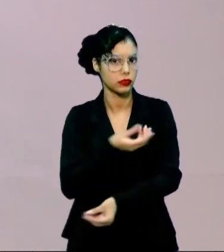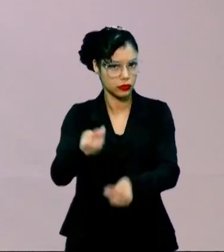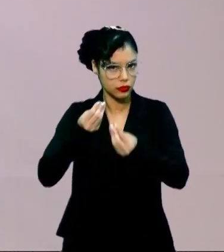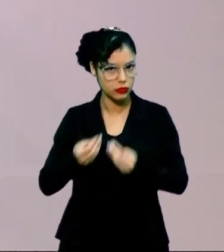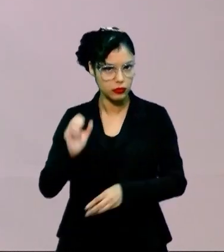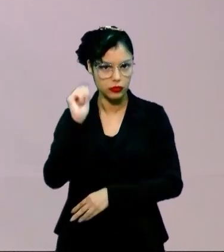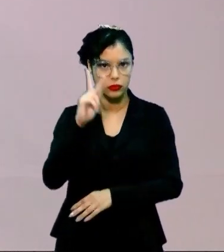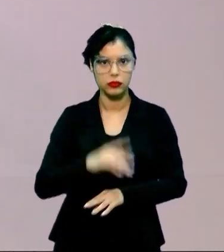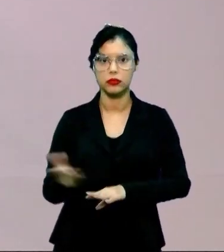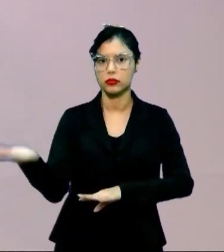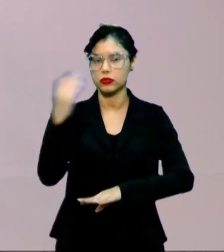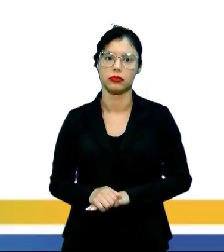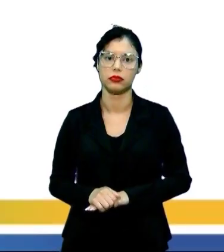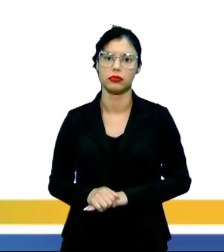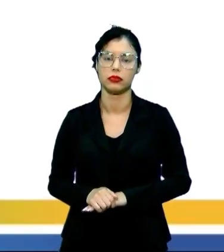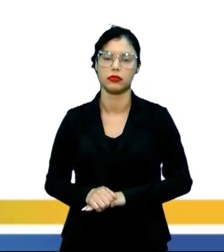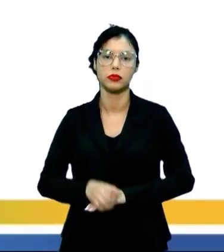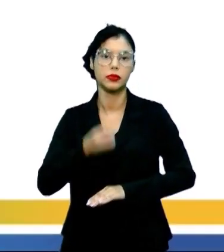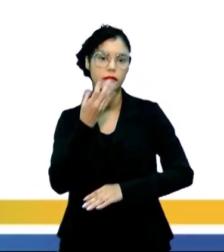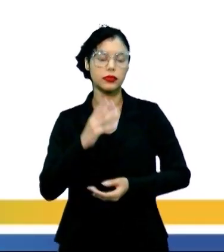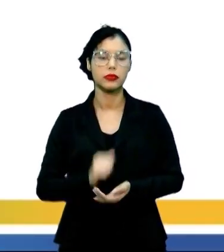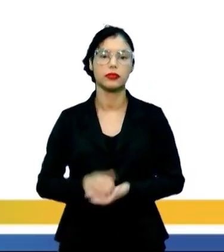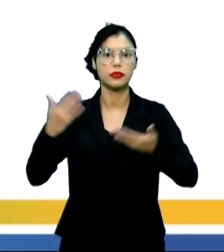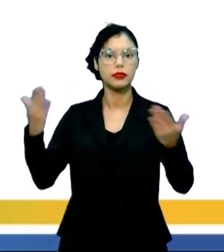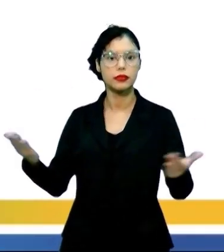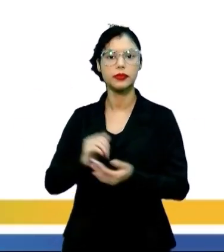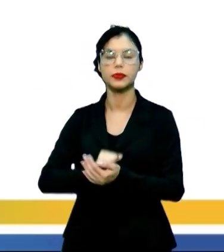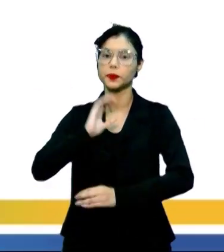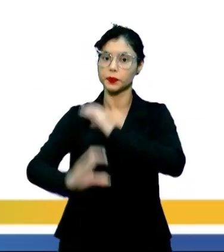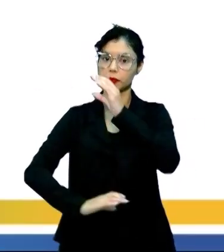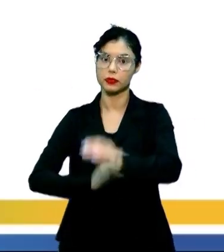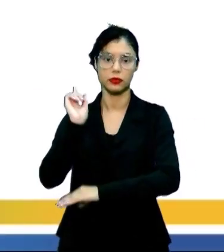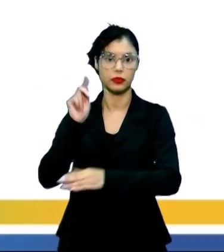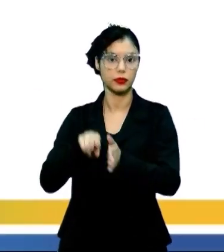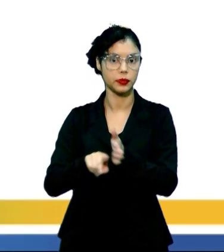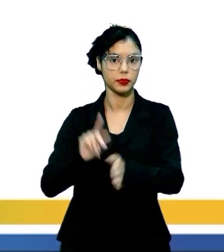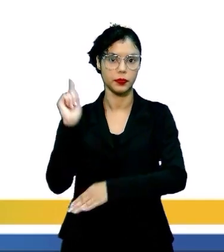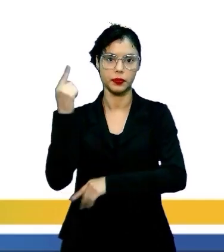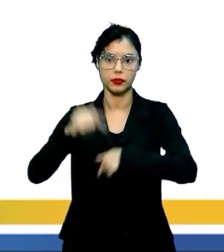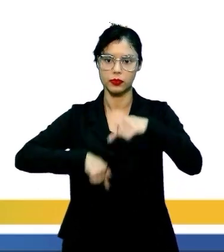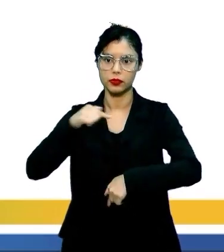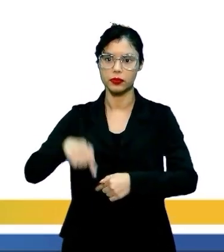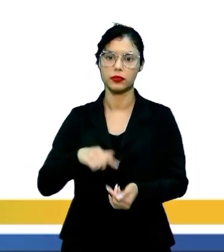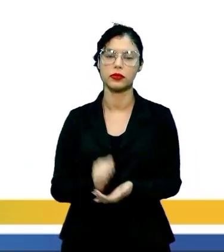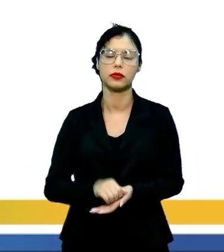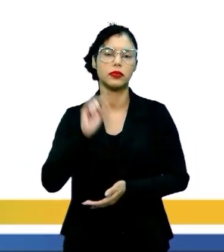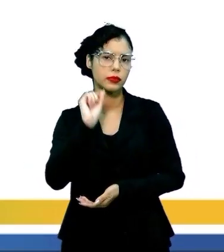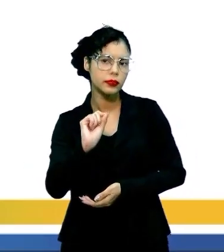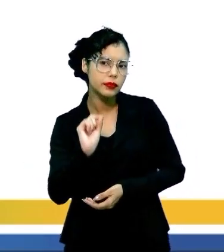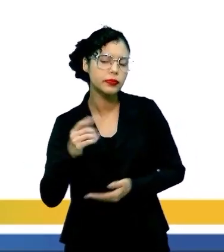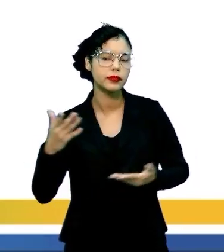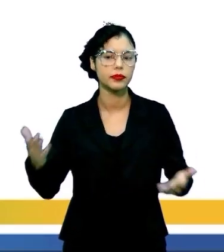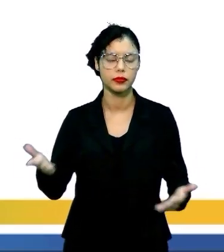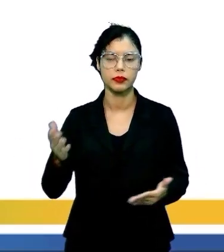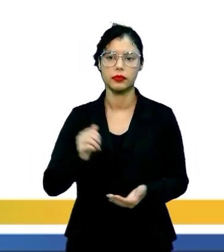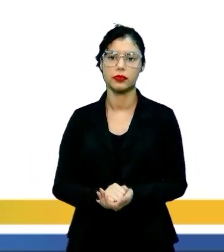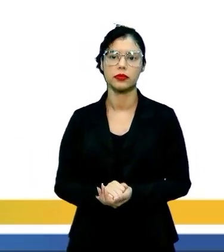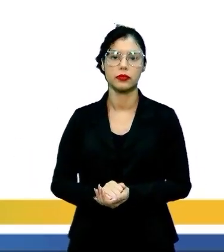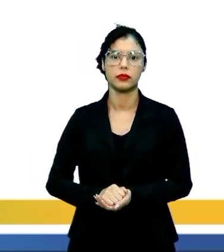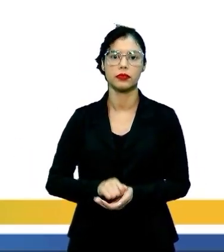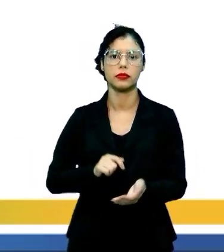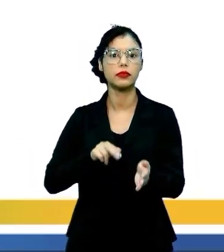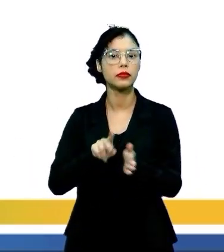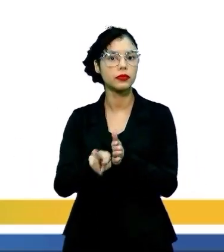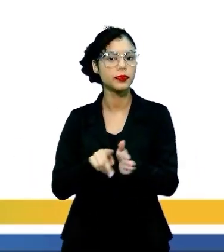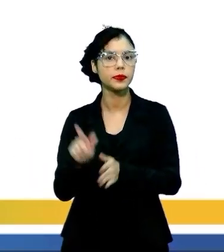ok? Então vamos lá. Bom, ciclos biogeoquímicos. O que seria biogeoquímicos?